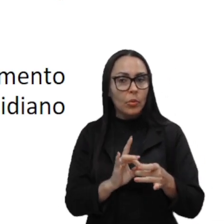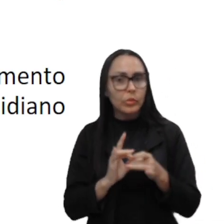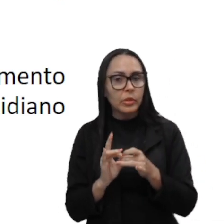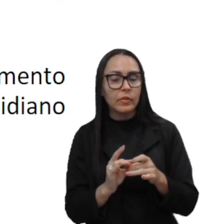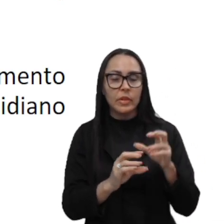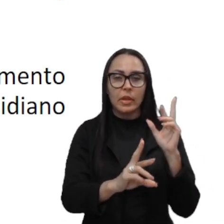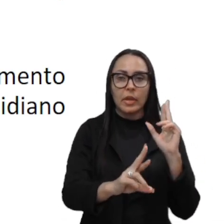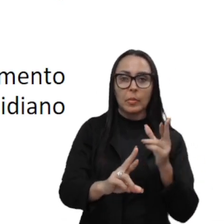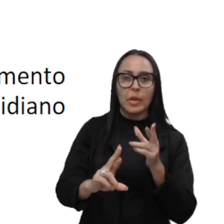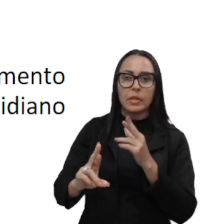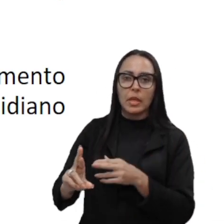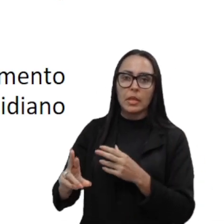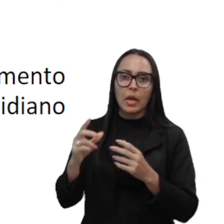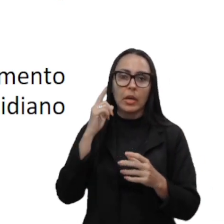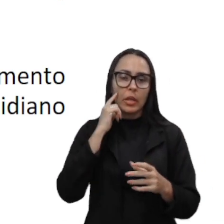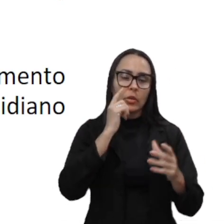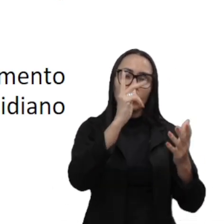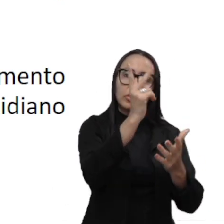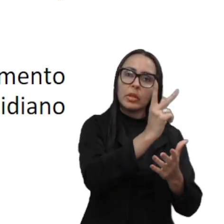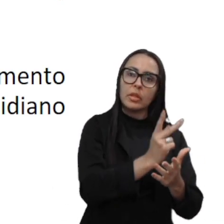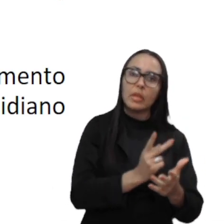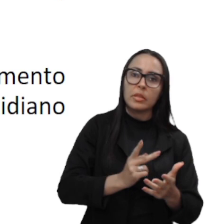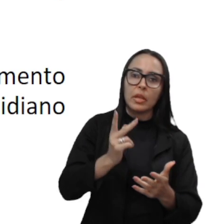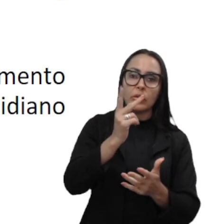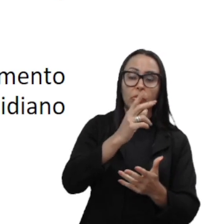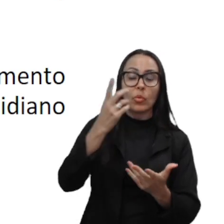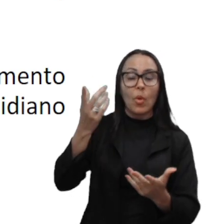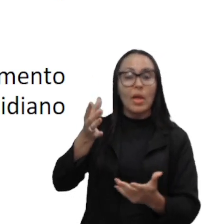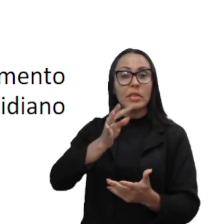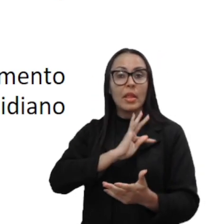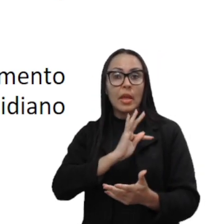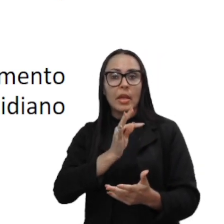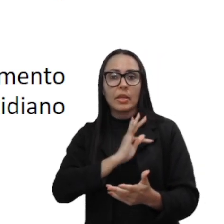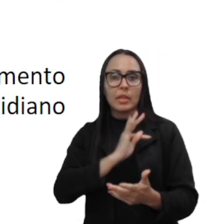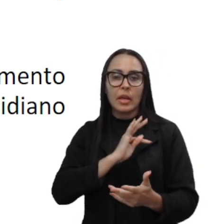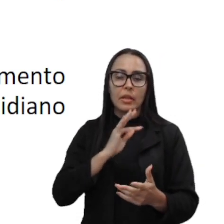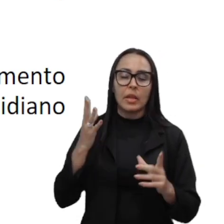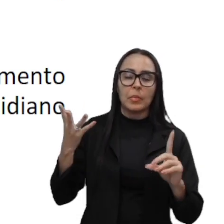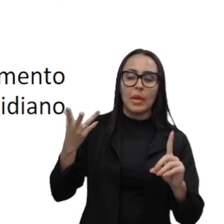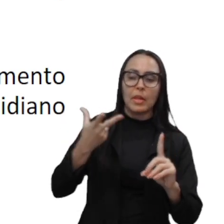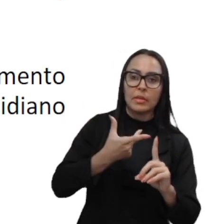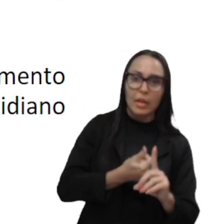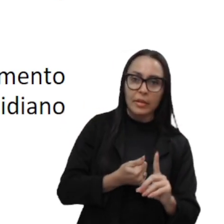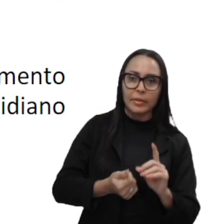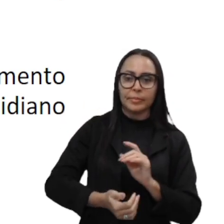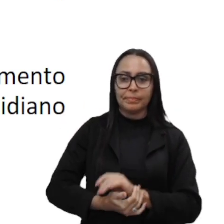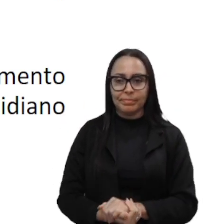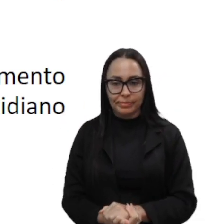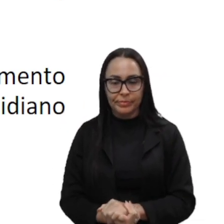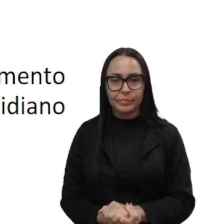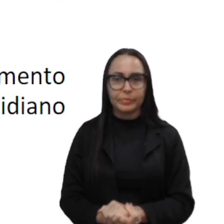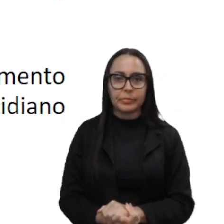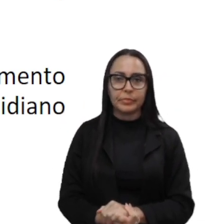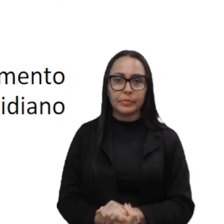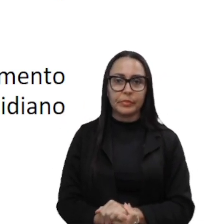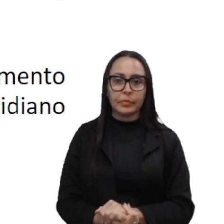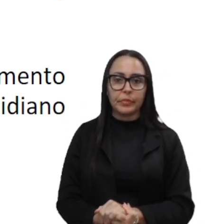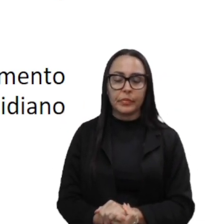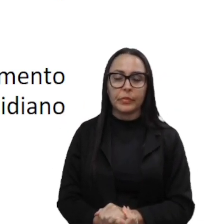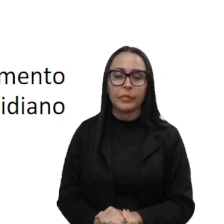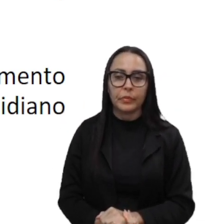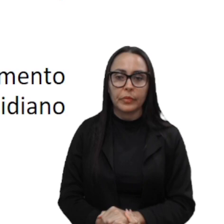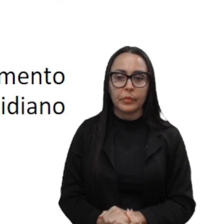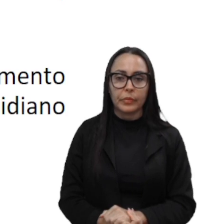representação das imagens do cotidiano com as técnicas das belas artes, né? Aprendidas as técnicas artísticas das belas